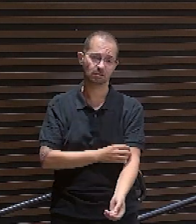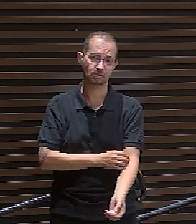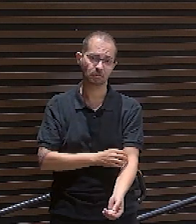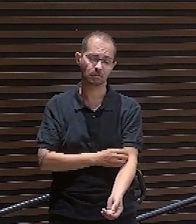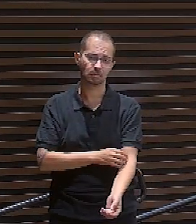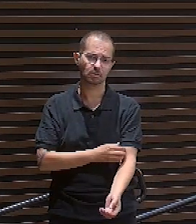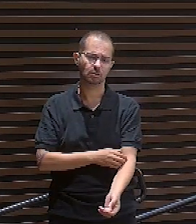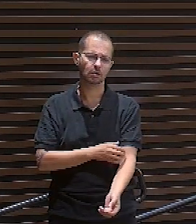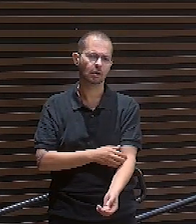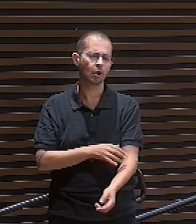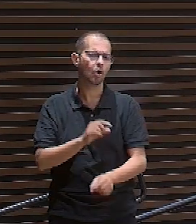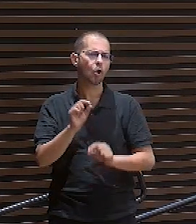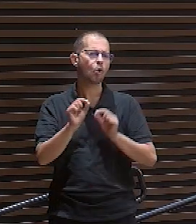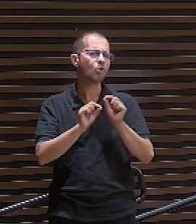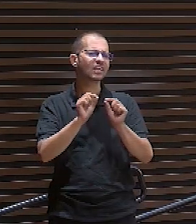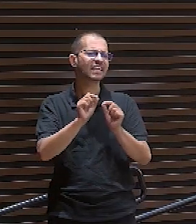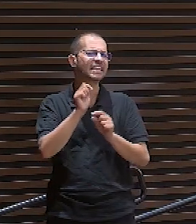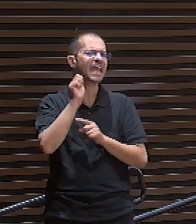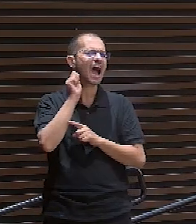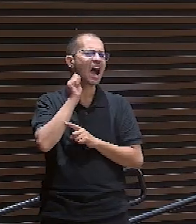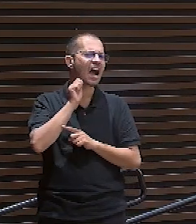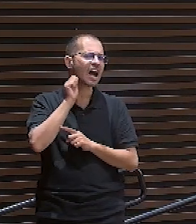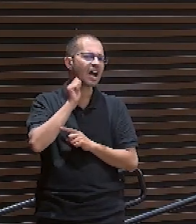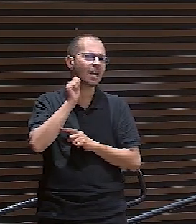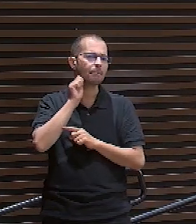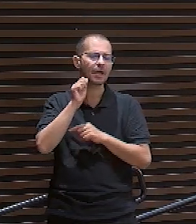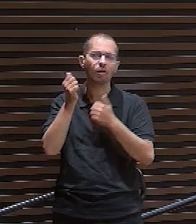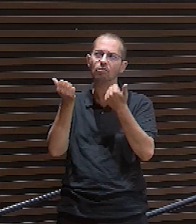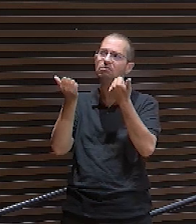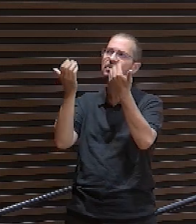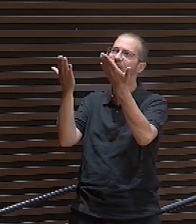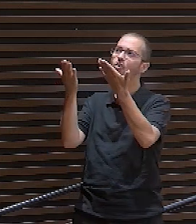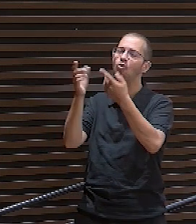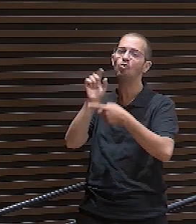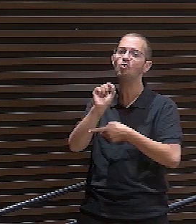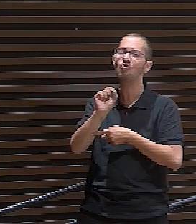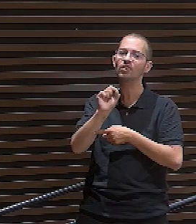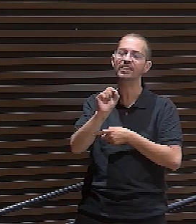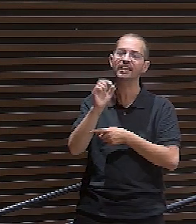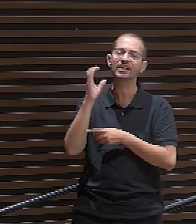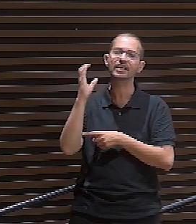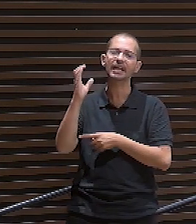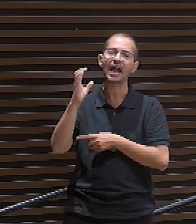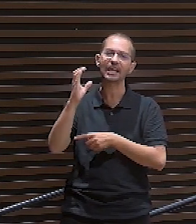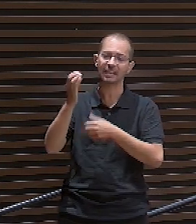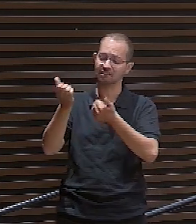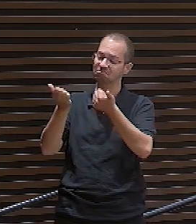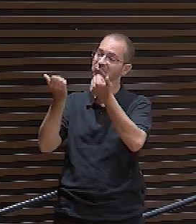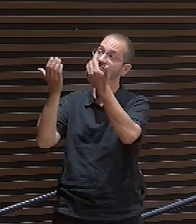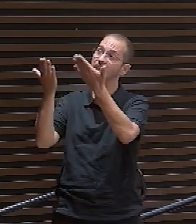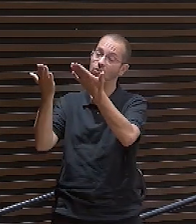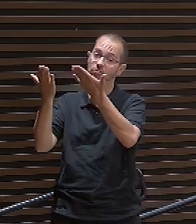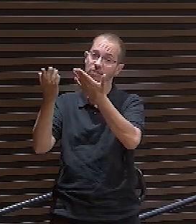O que Abel trouxe e o que Caim trouxe? Nós temos que fazer o pano de fundo.